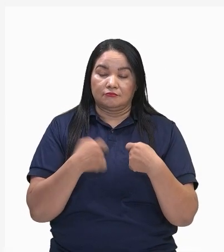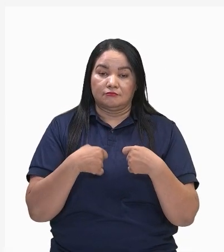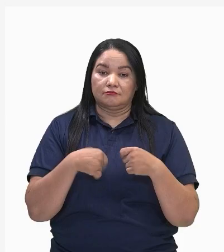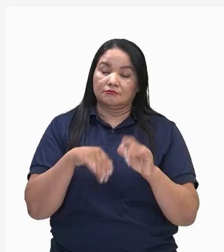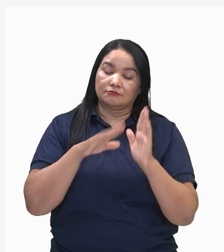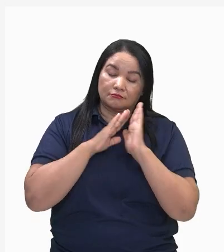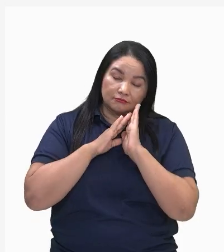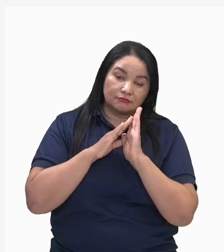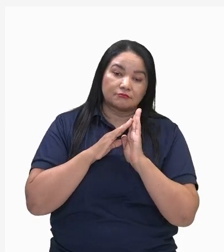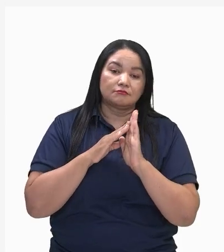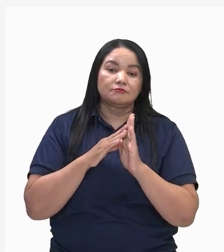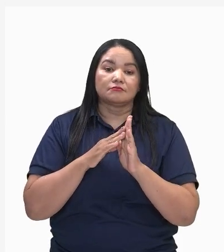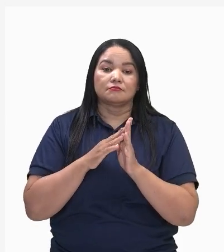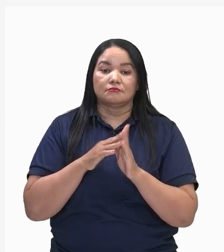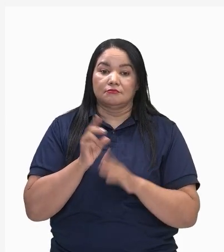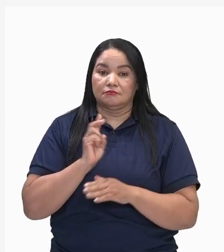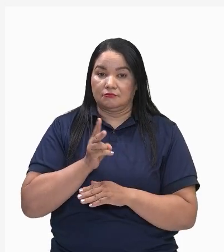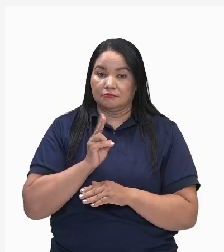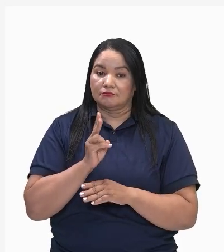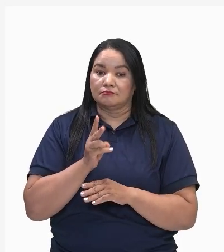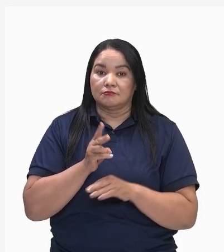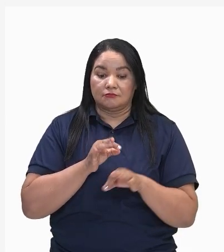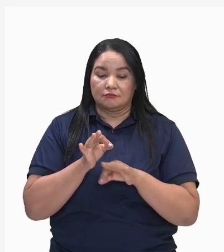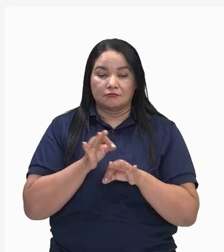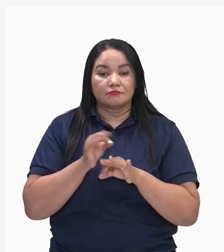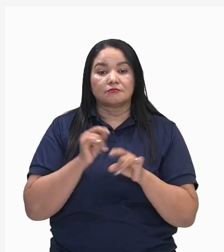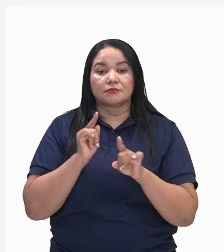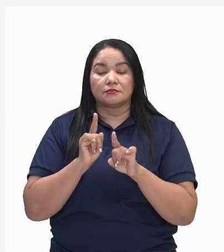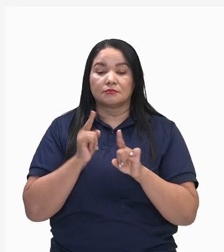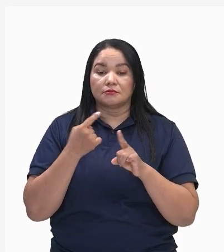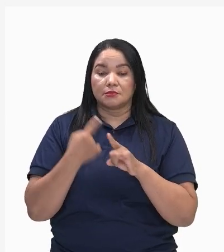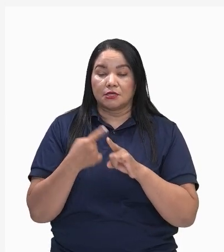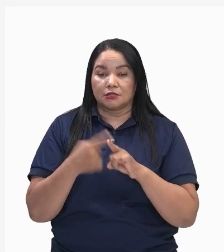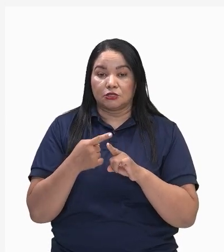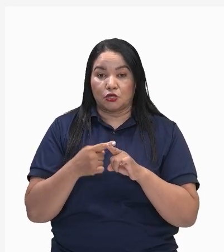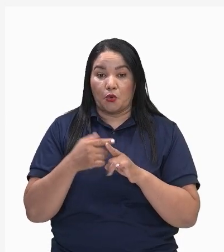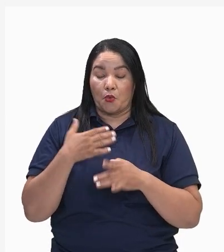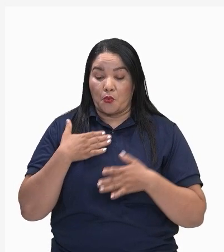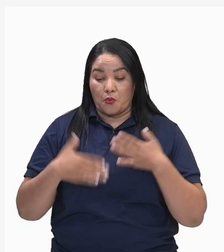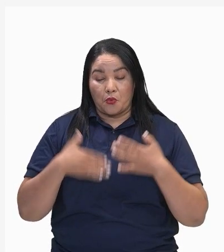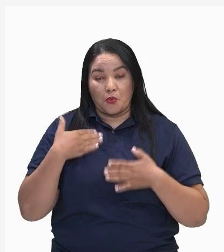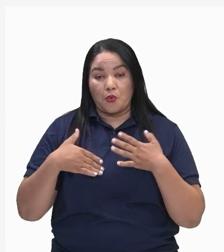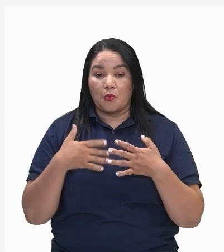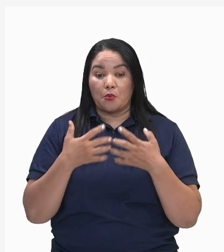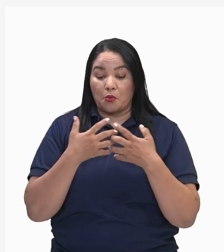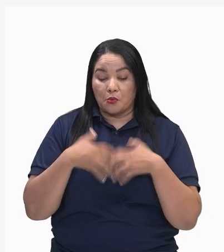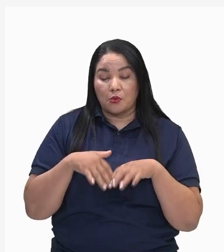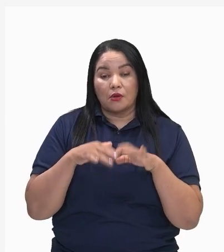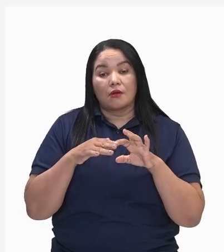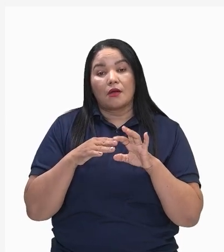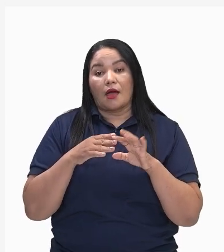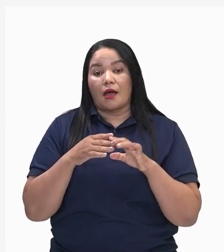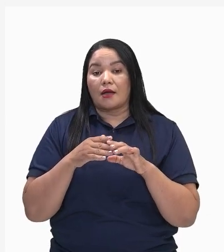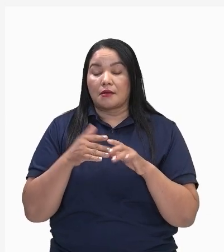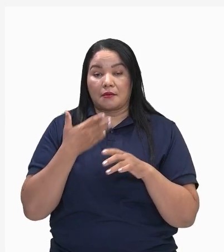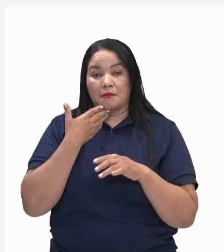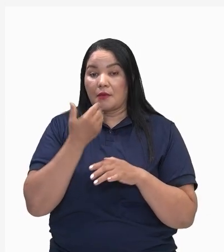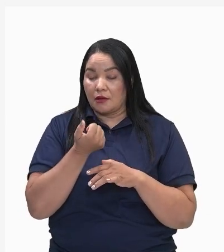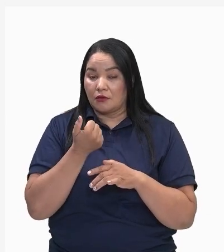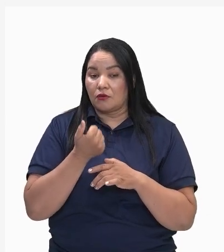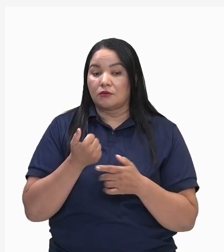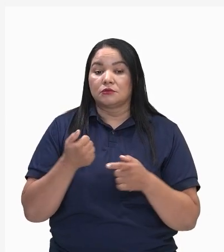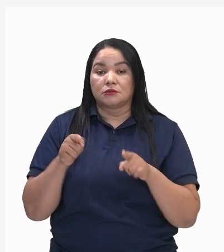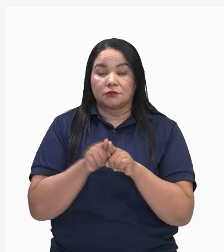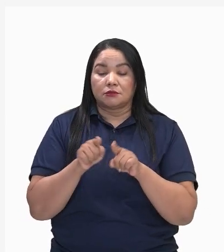tenha o sono regular, né, para que o seu organismo consiga executar todas as funções da melhor maneira possível.